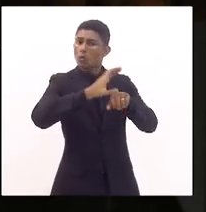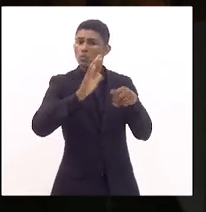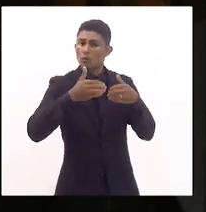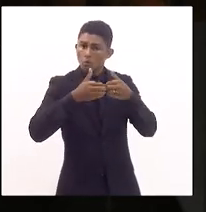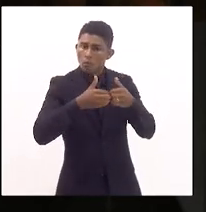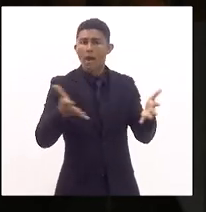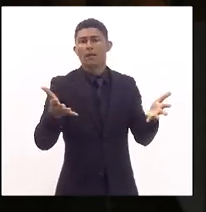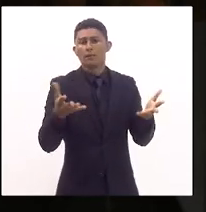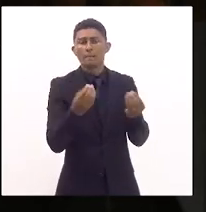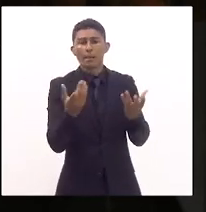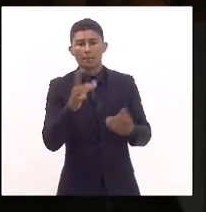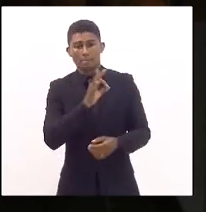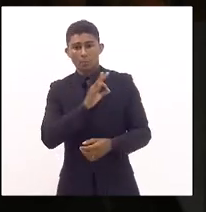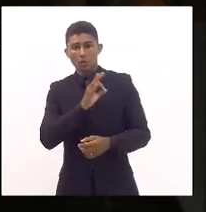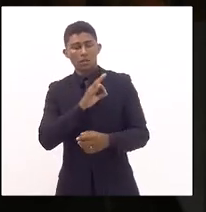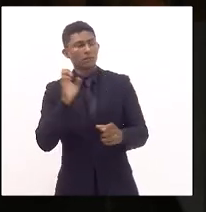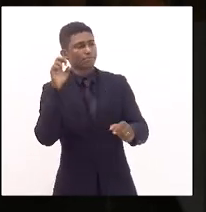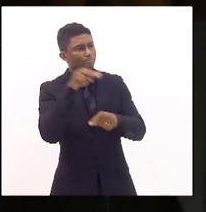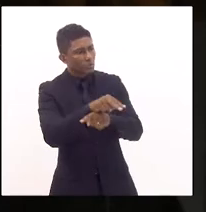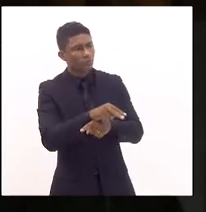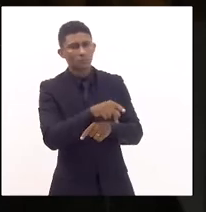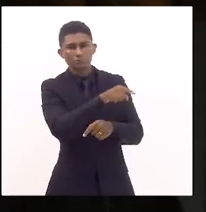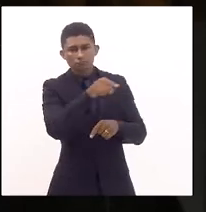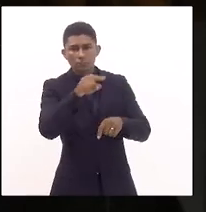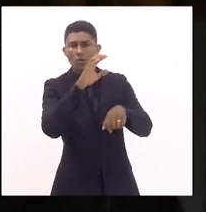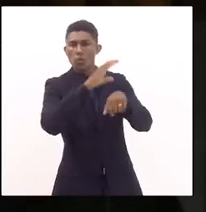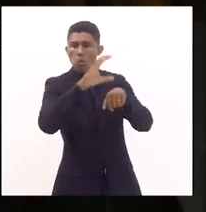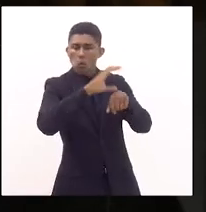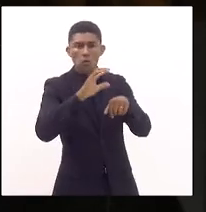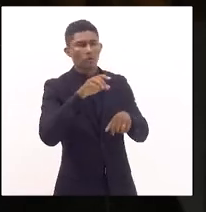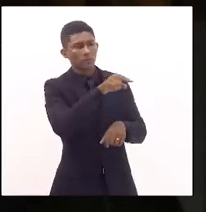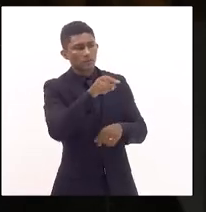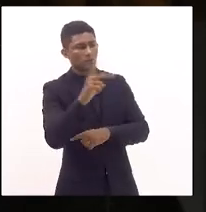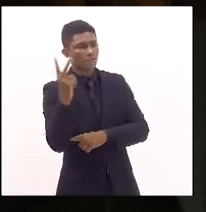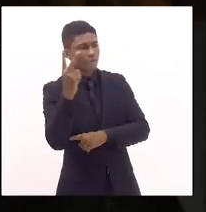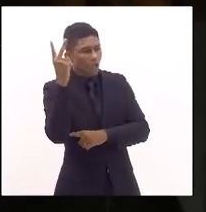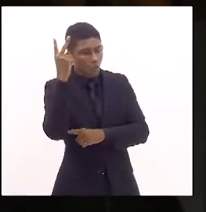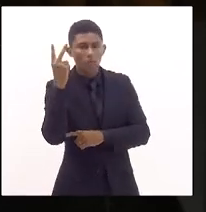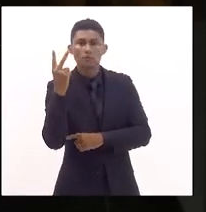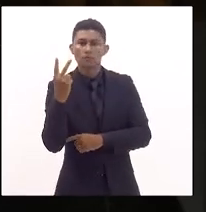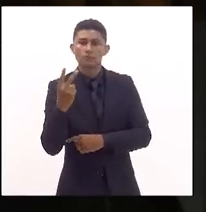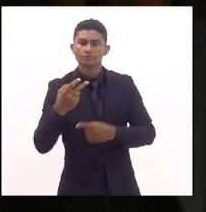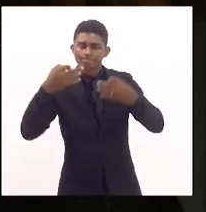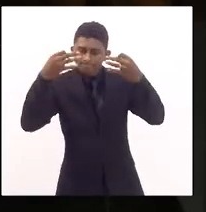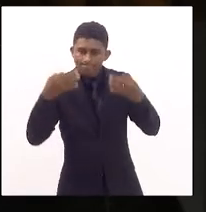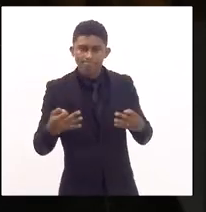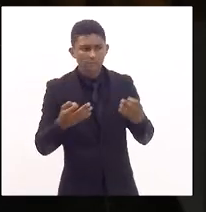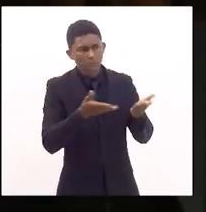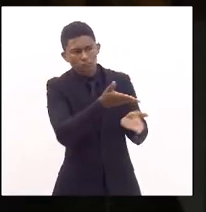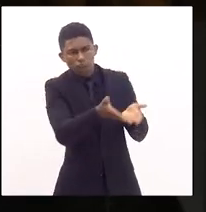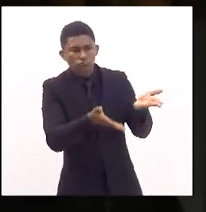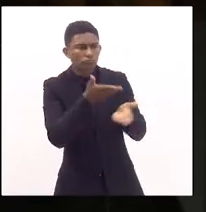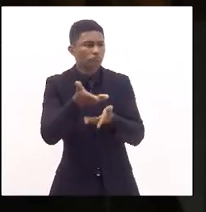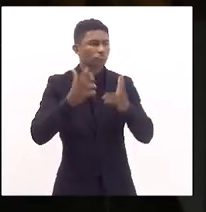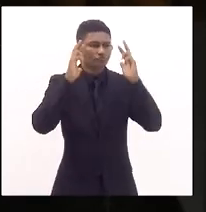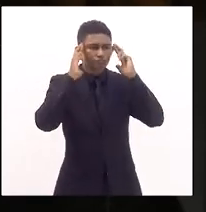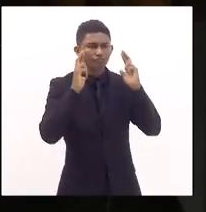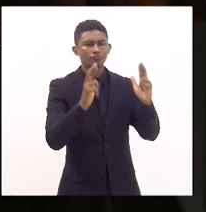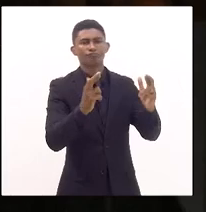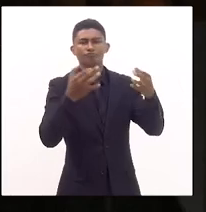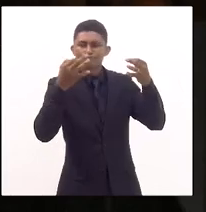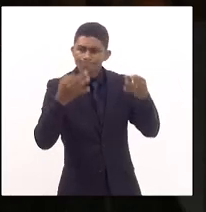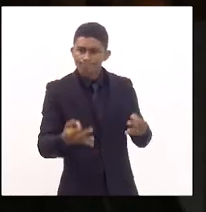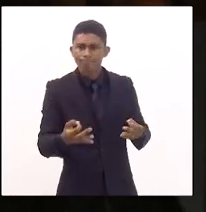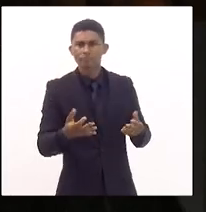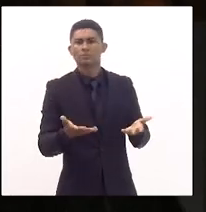que os nossos policiais possam ser reconhecidos e valorizados e tratados da maneira digna e tão esperada que